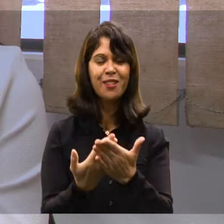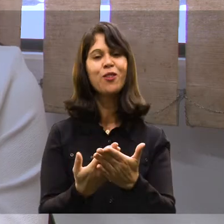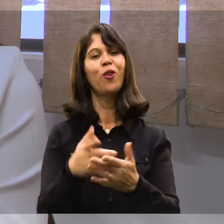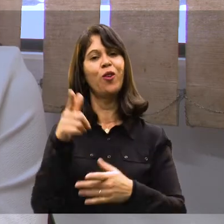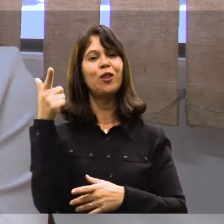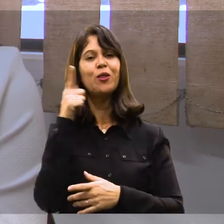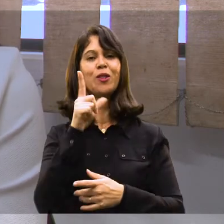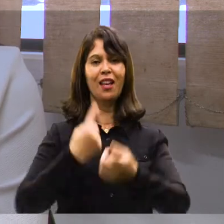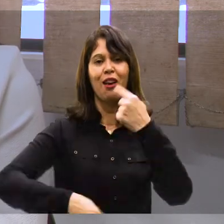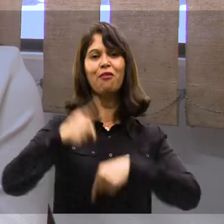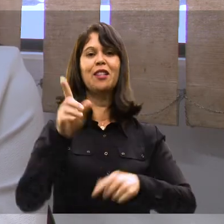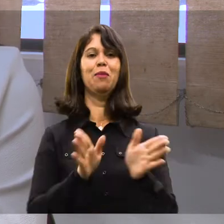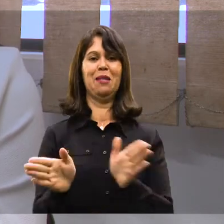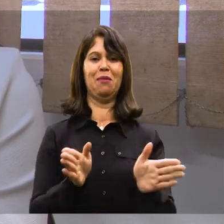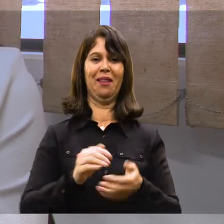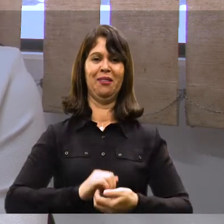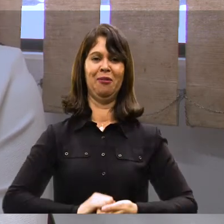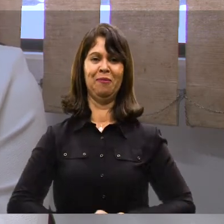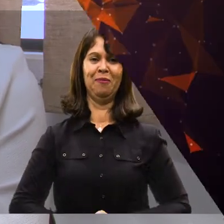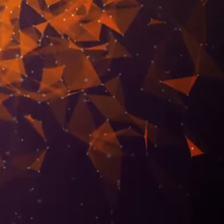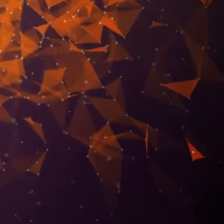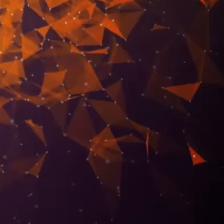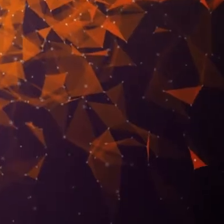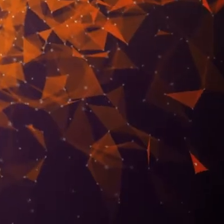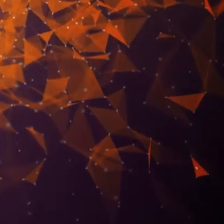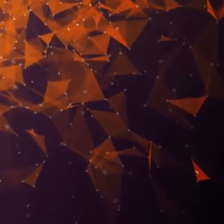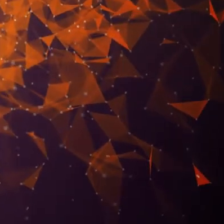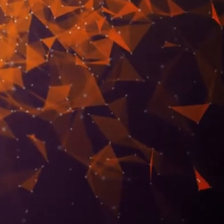na escola e reverter isso em acessibilidade.